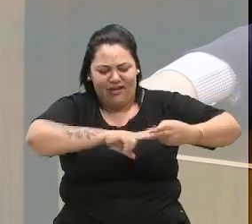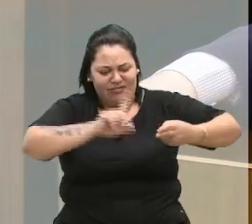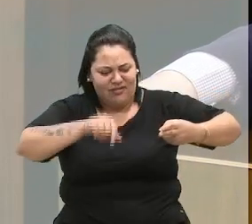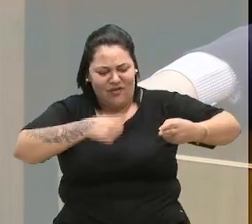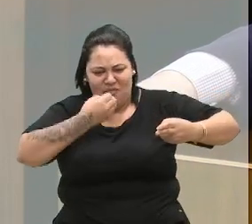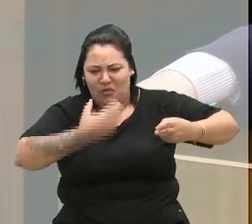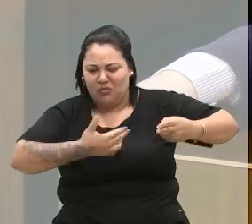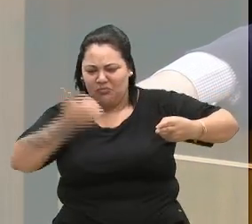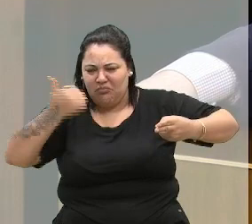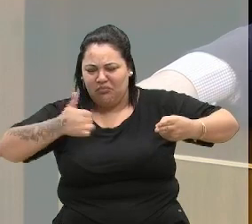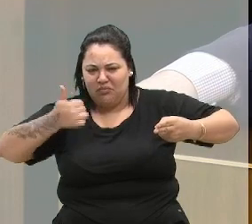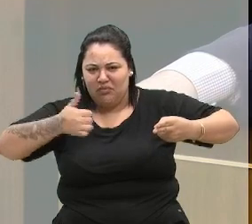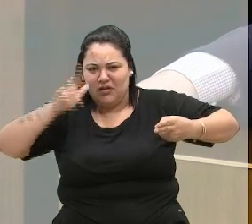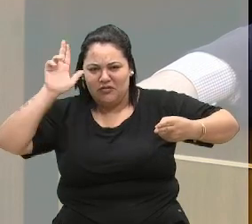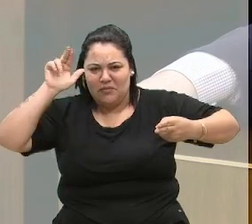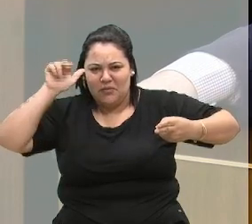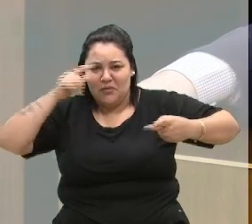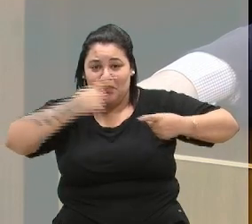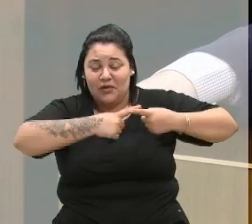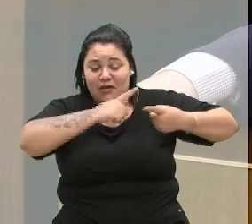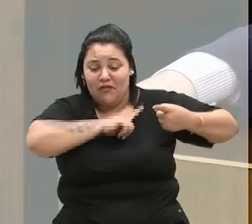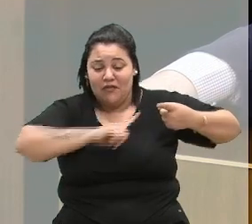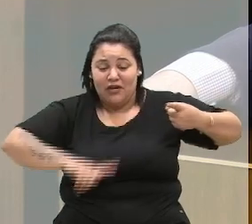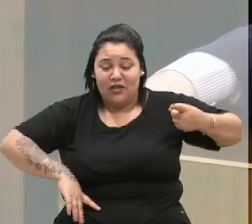senhor governador Leite